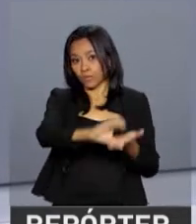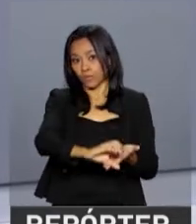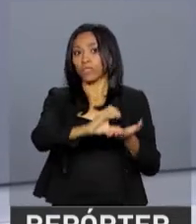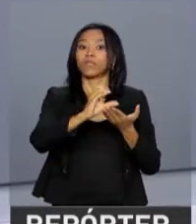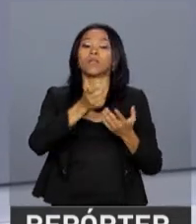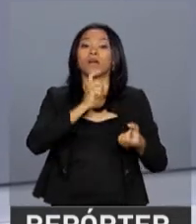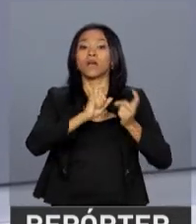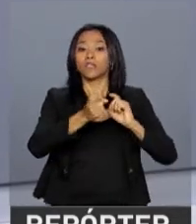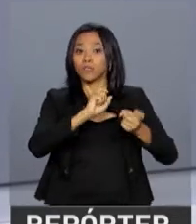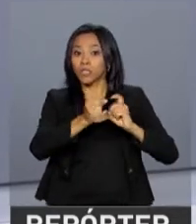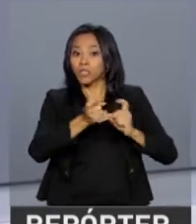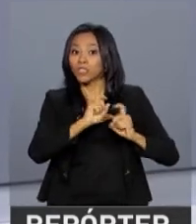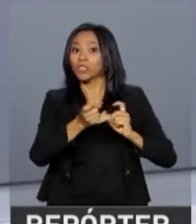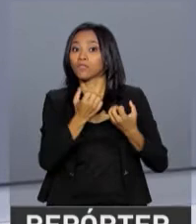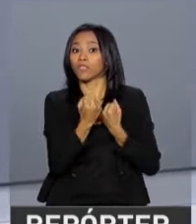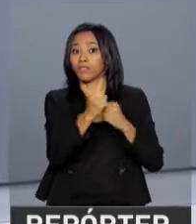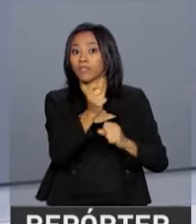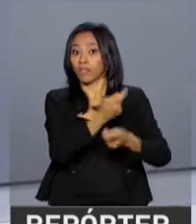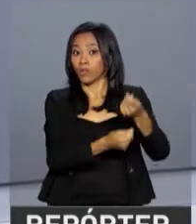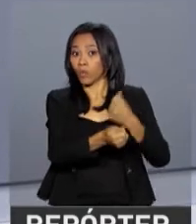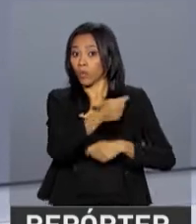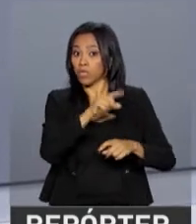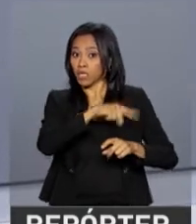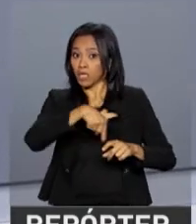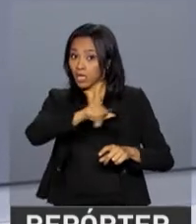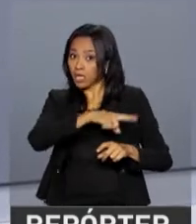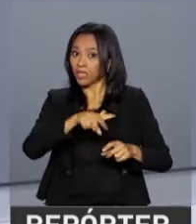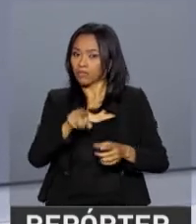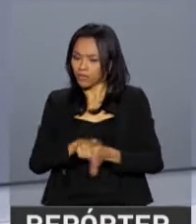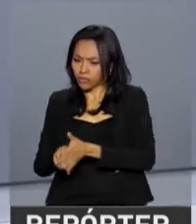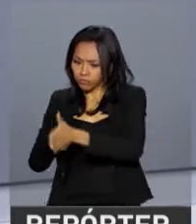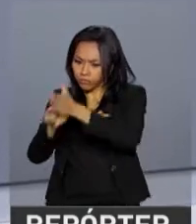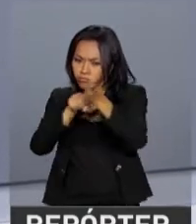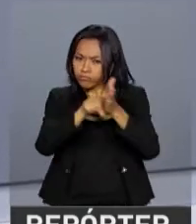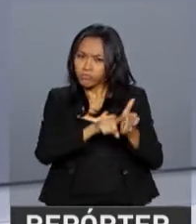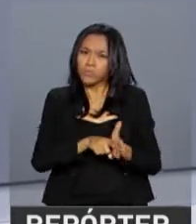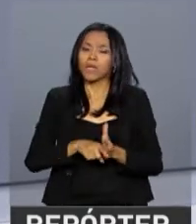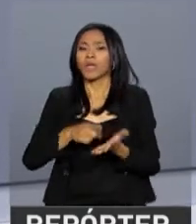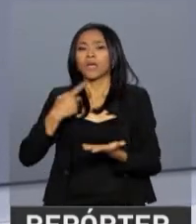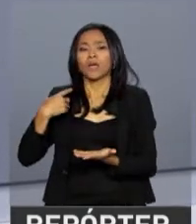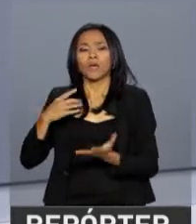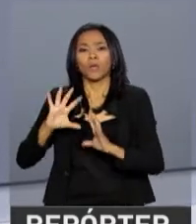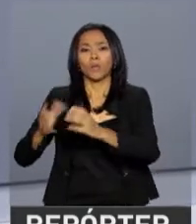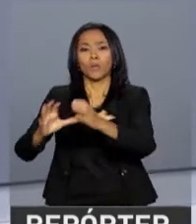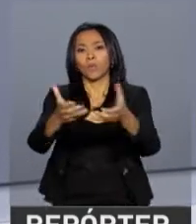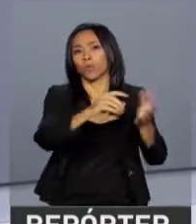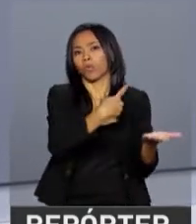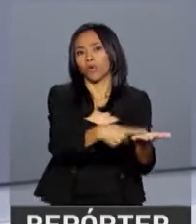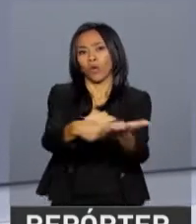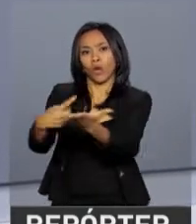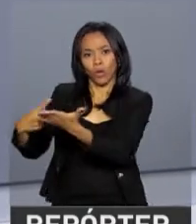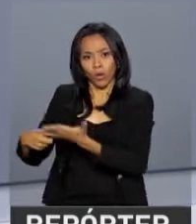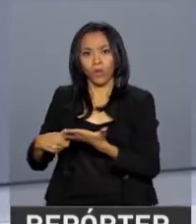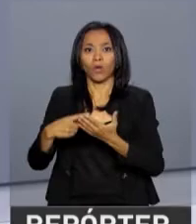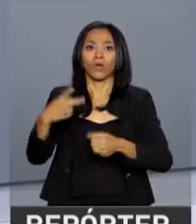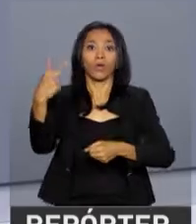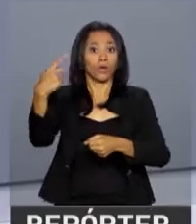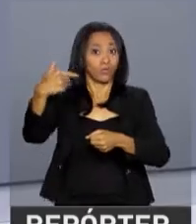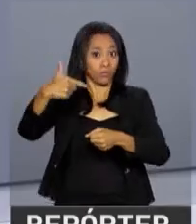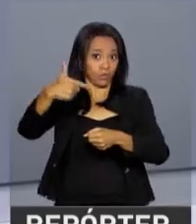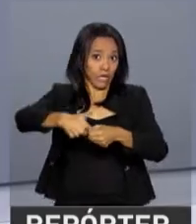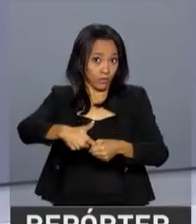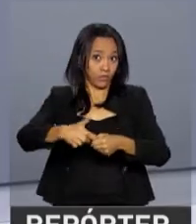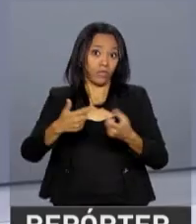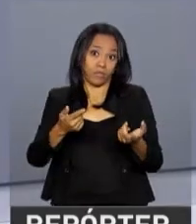econômica que apura a existência de cartel no setor de combustível para ele o consumidor tem o direito de escolher o preço mais